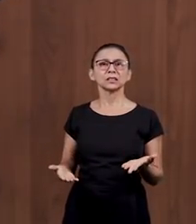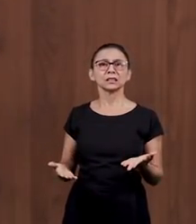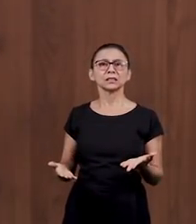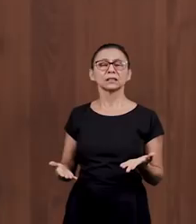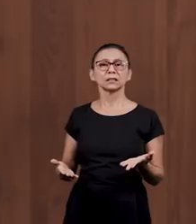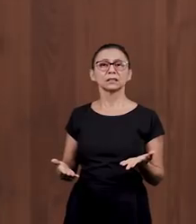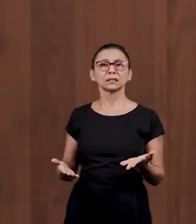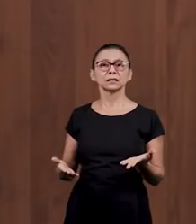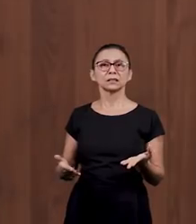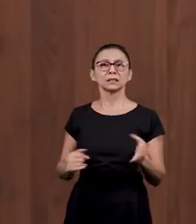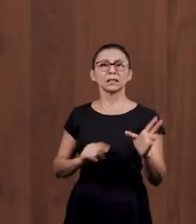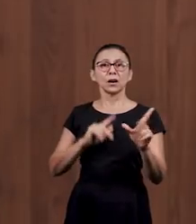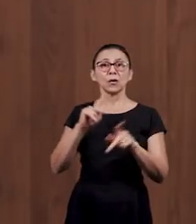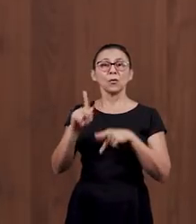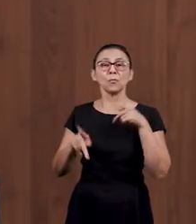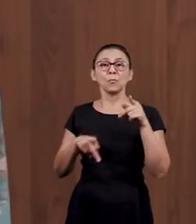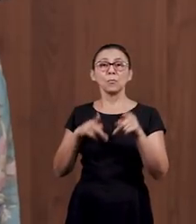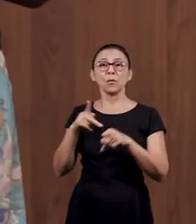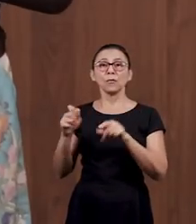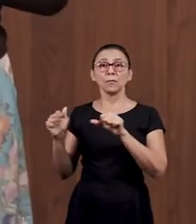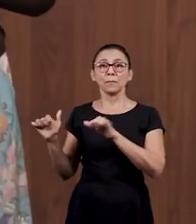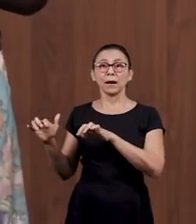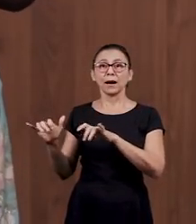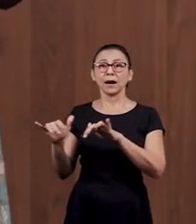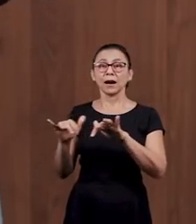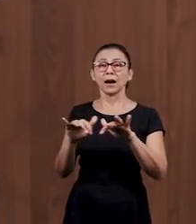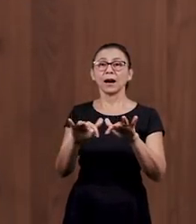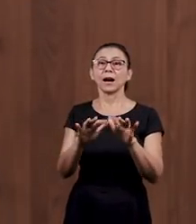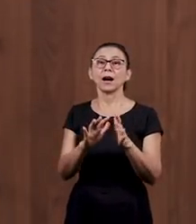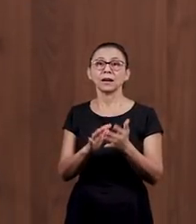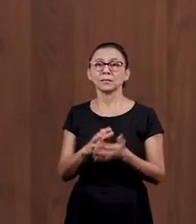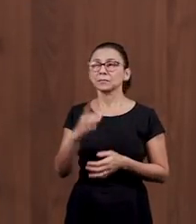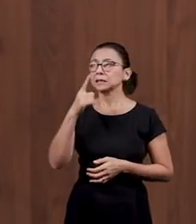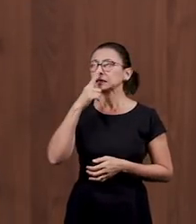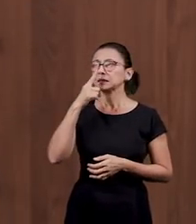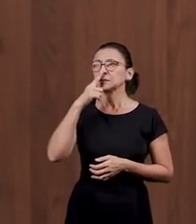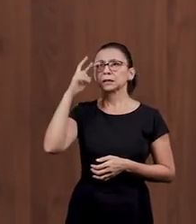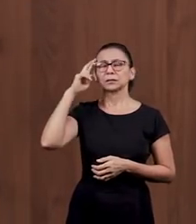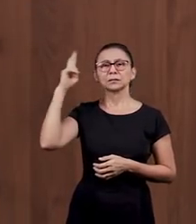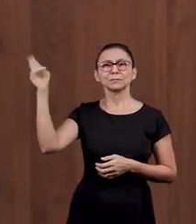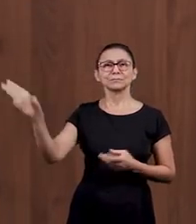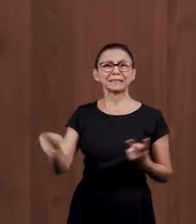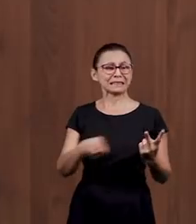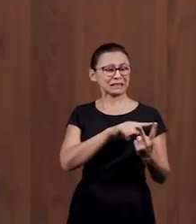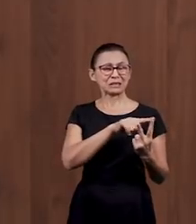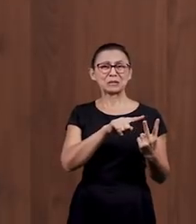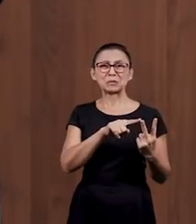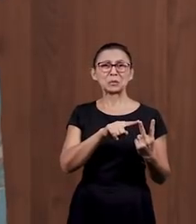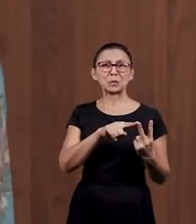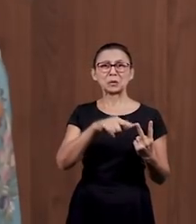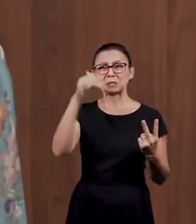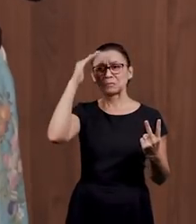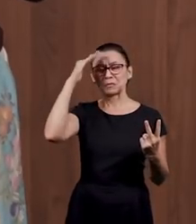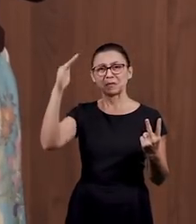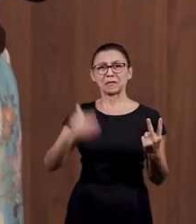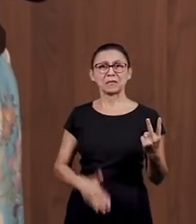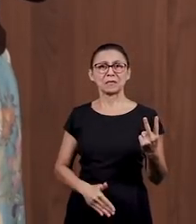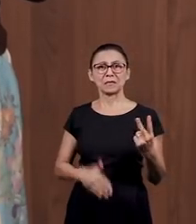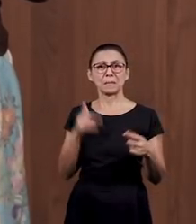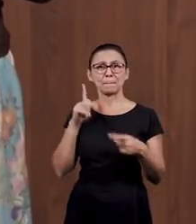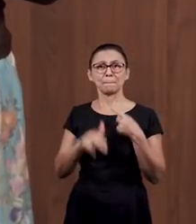ali o povo tinha o desejo de se chegar a Deus. Mas Ofni e Finéias impediam que o povo